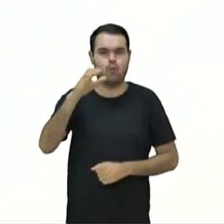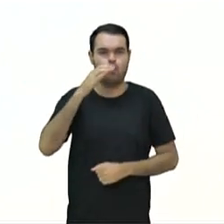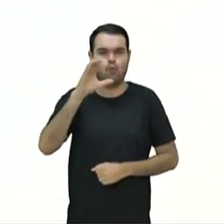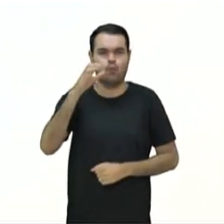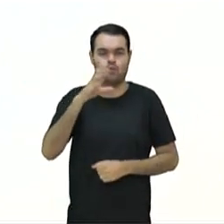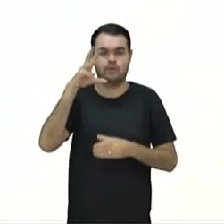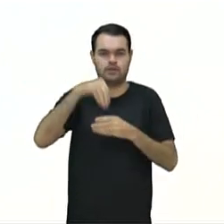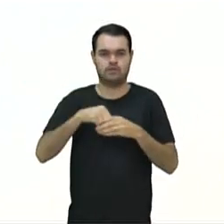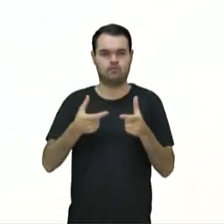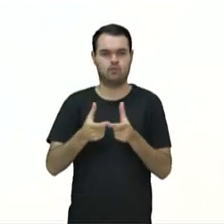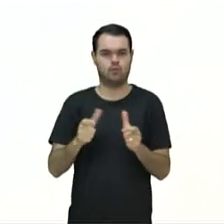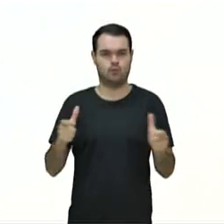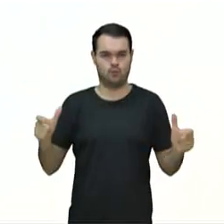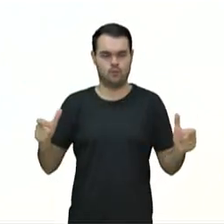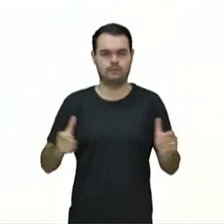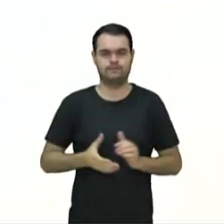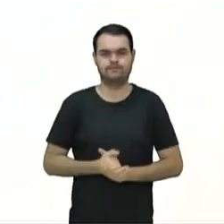elétricos.